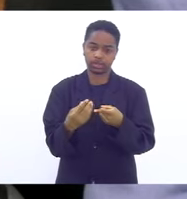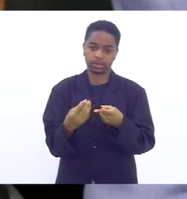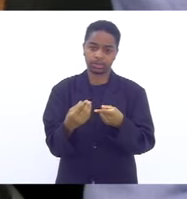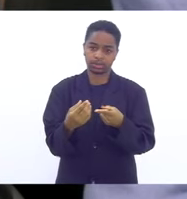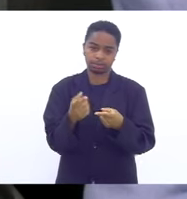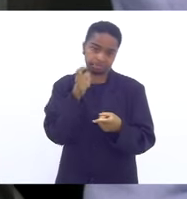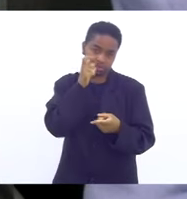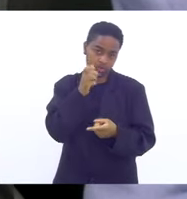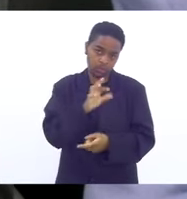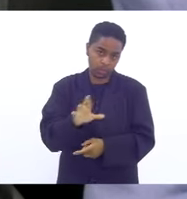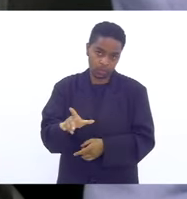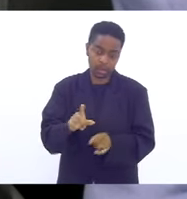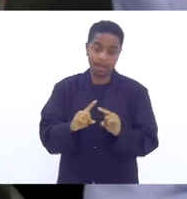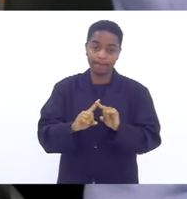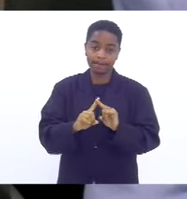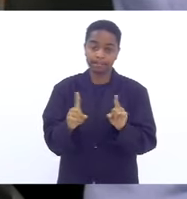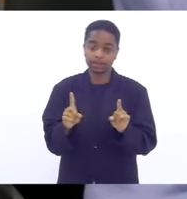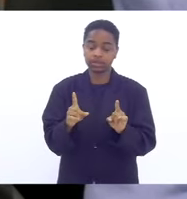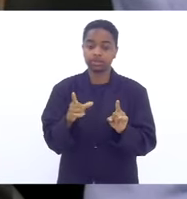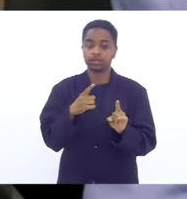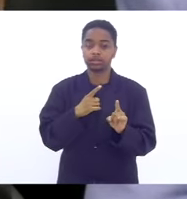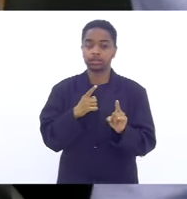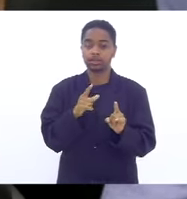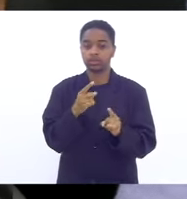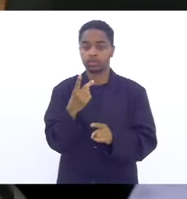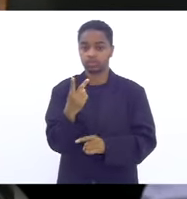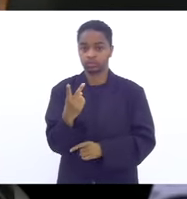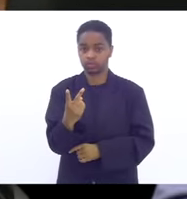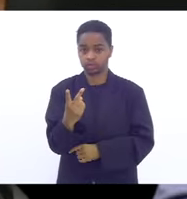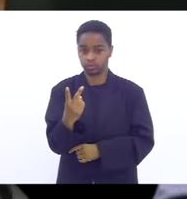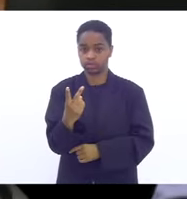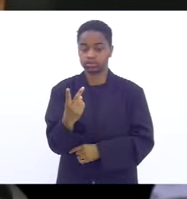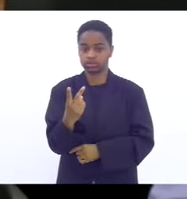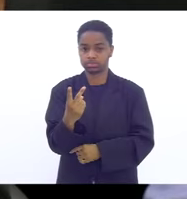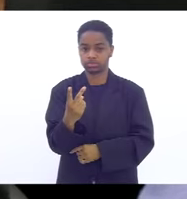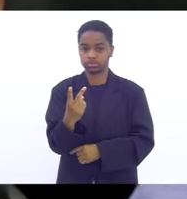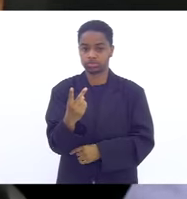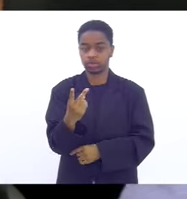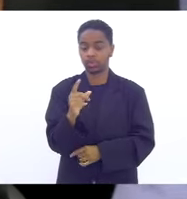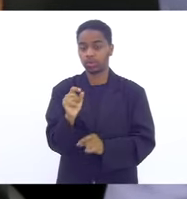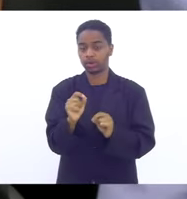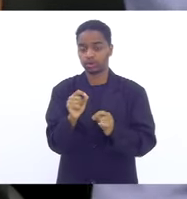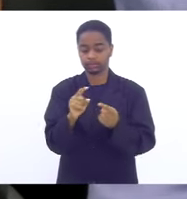nosso interesse, mas as outras duas próximas é